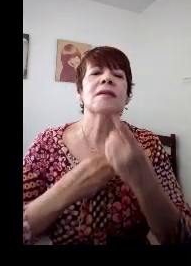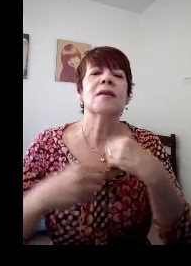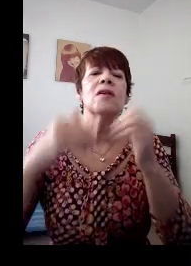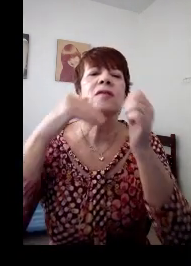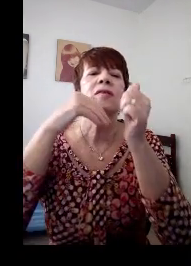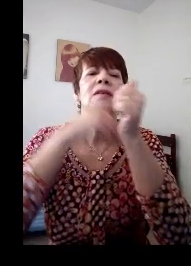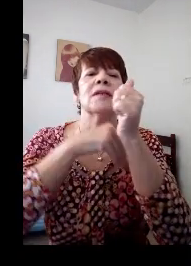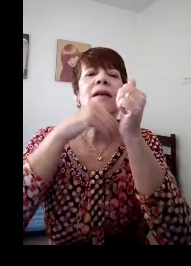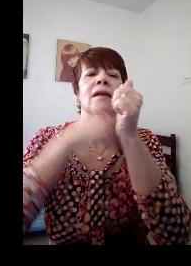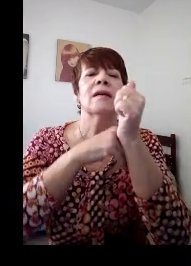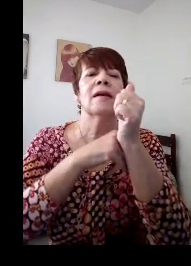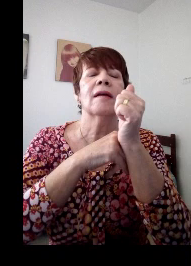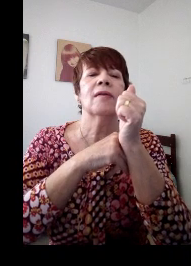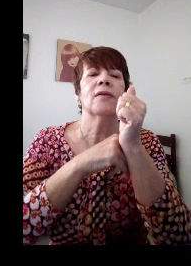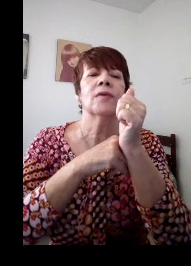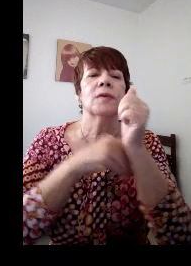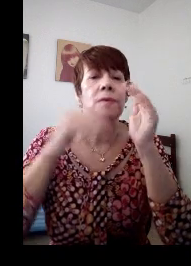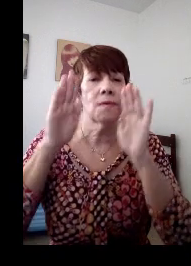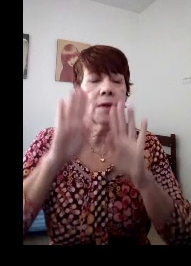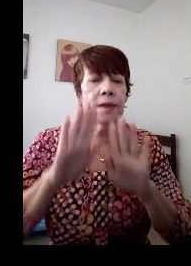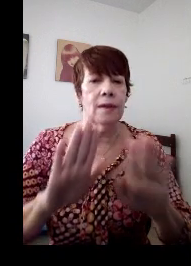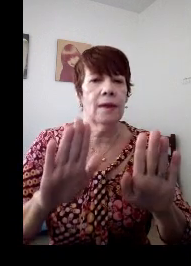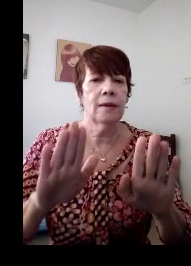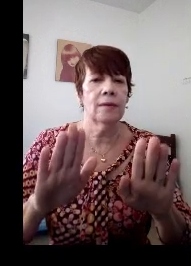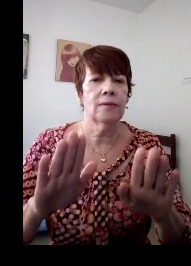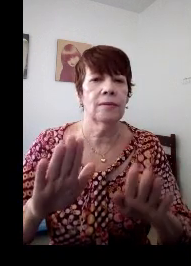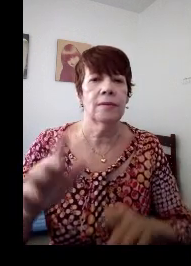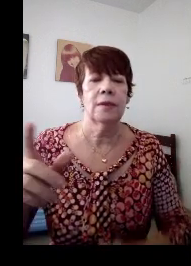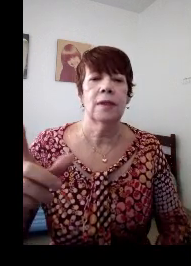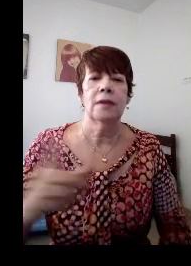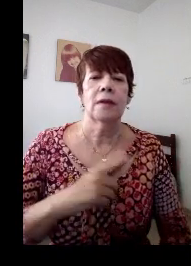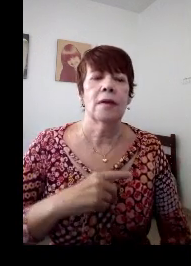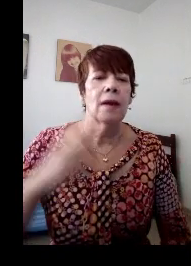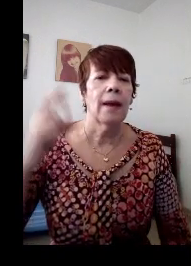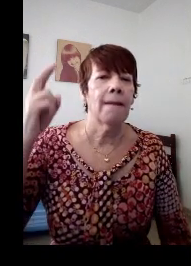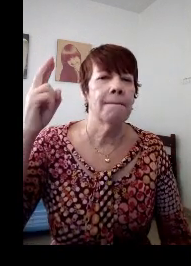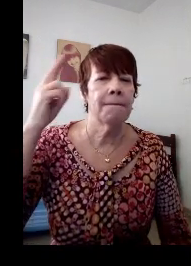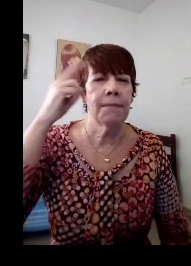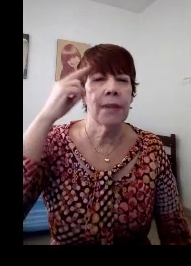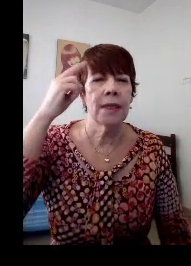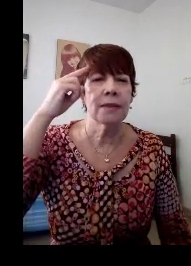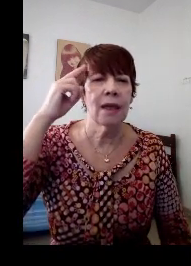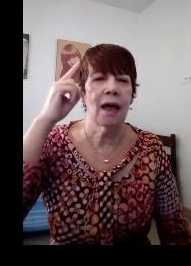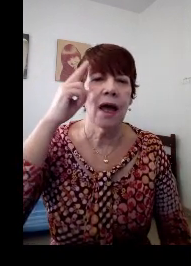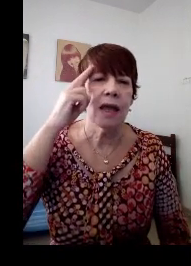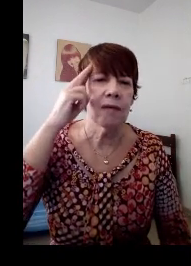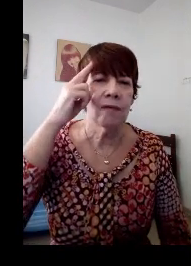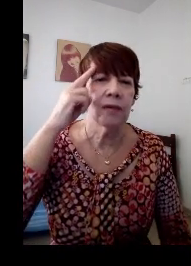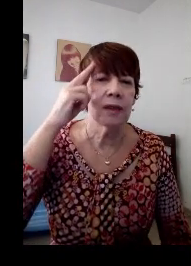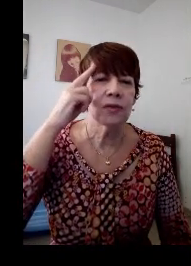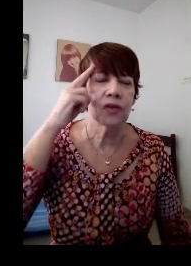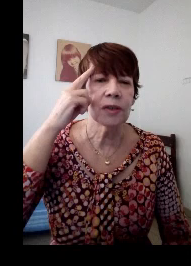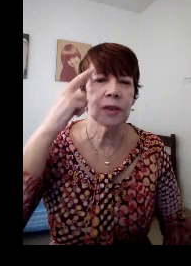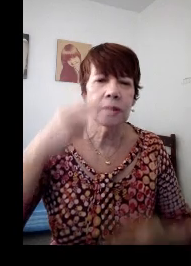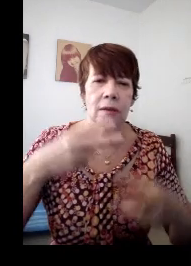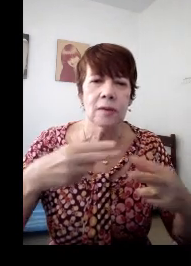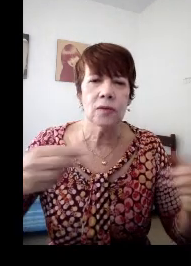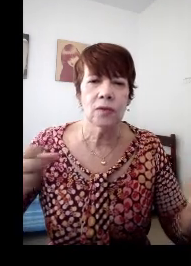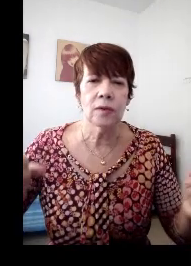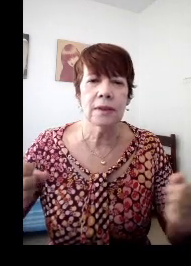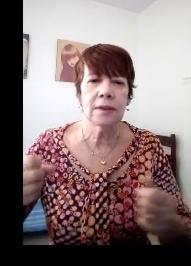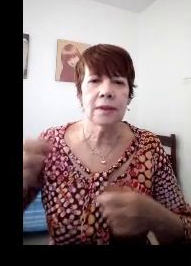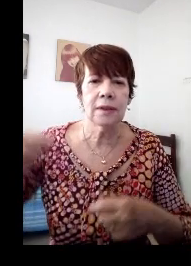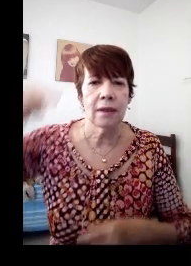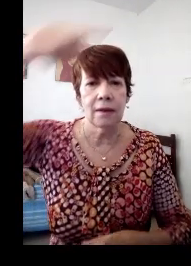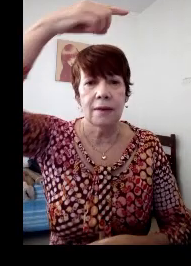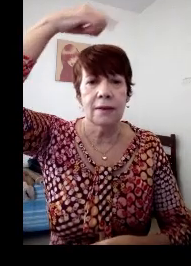vai pecar. Então você precisa pensar o quê? Nas coisas santas.